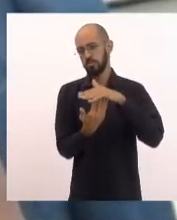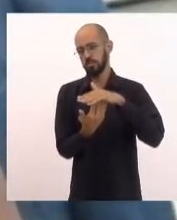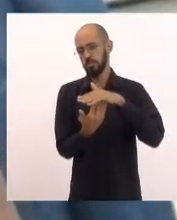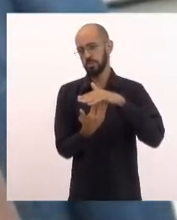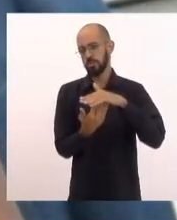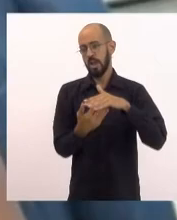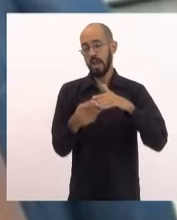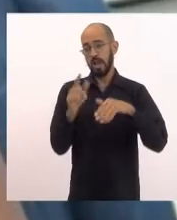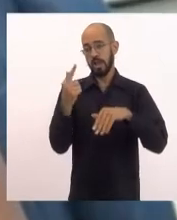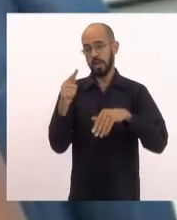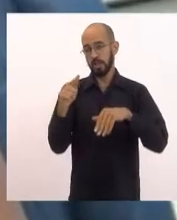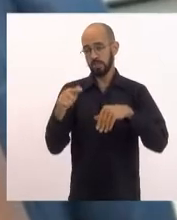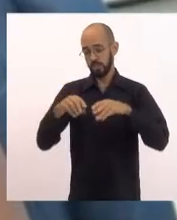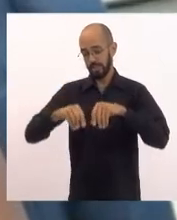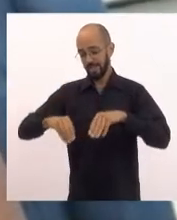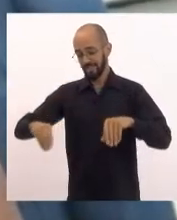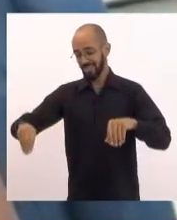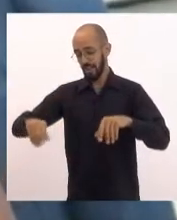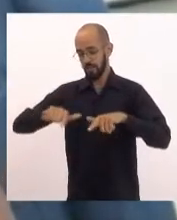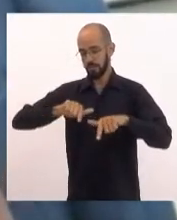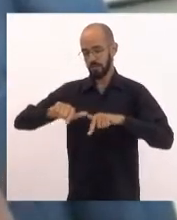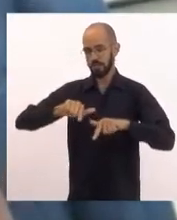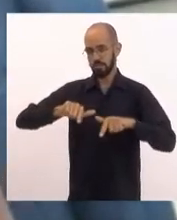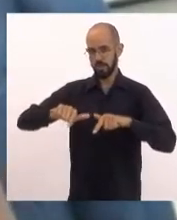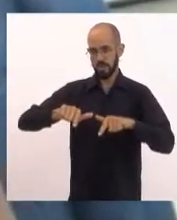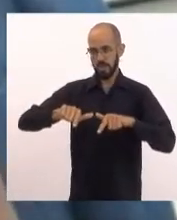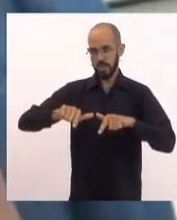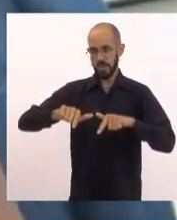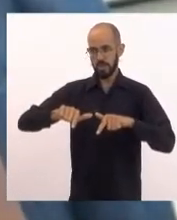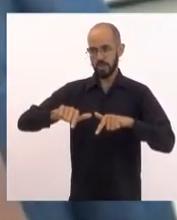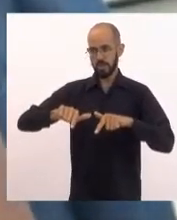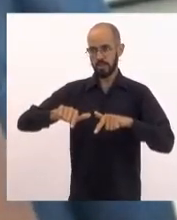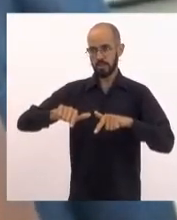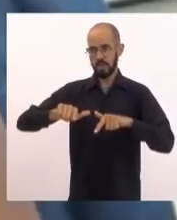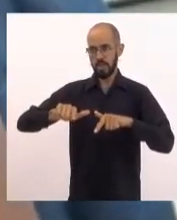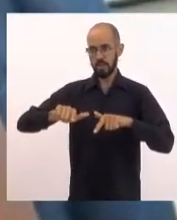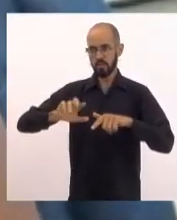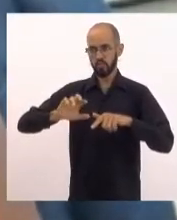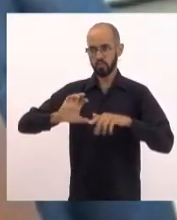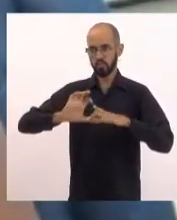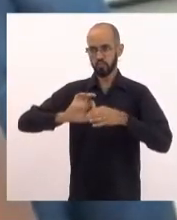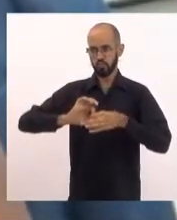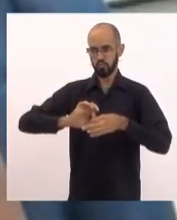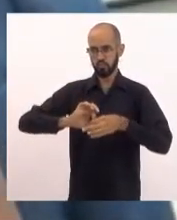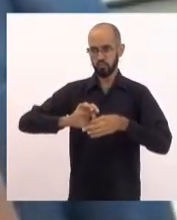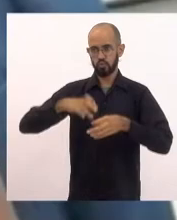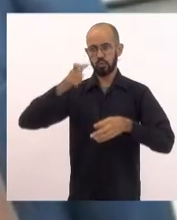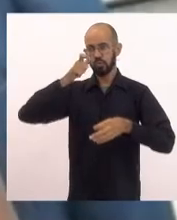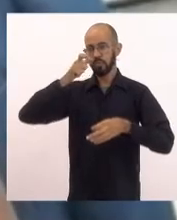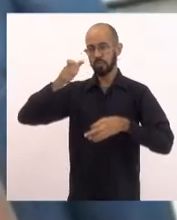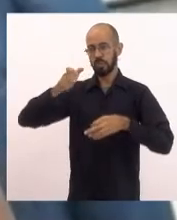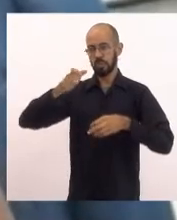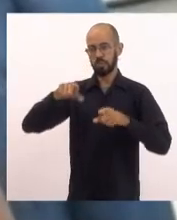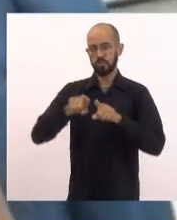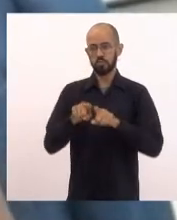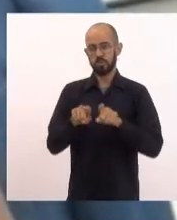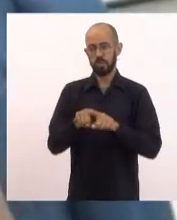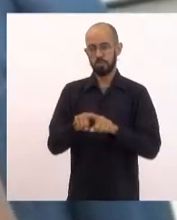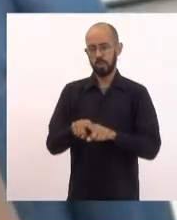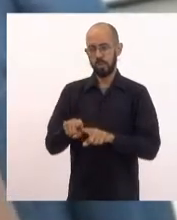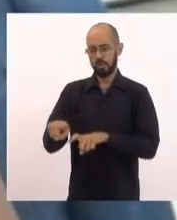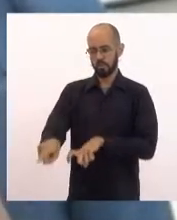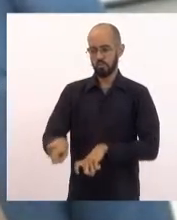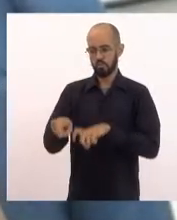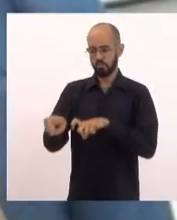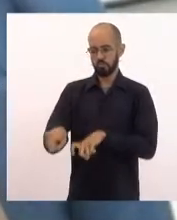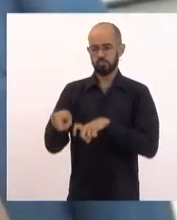terra para que possa trabalhar, ele encontra diretamente, vai de encontro aos interesses do agronegócio,